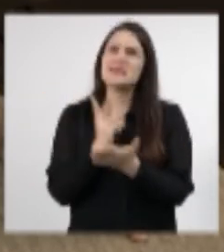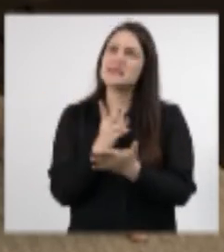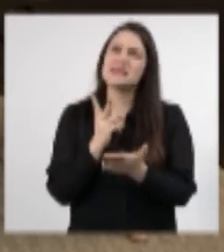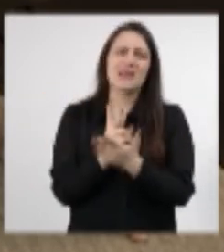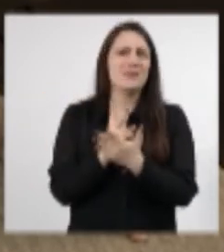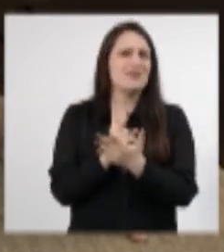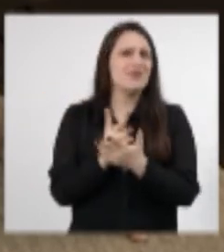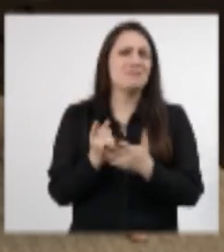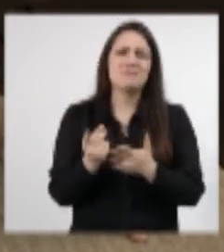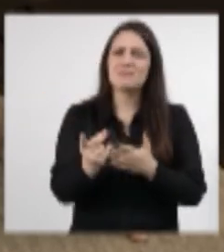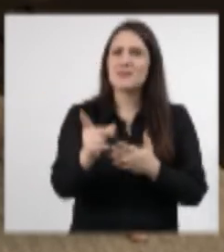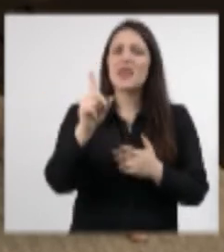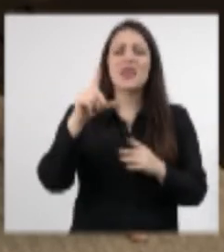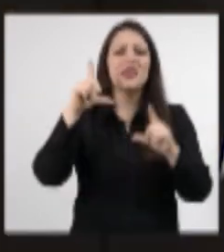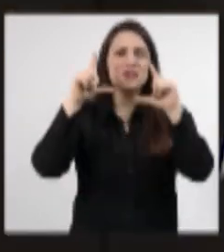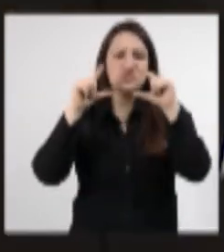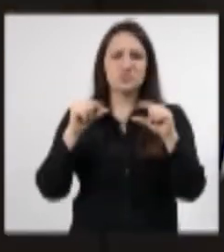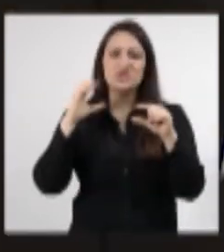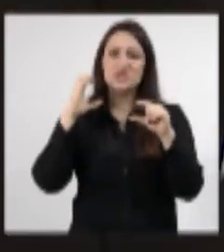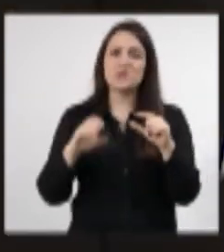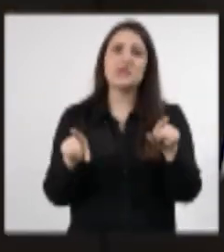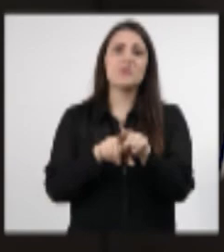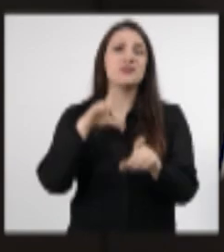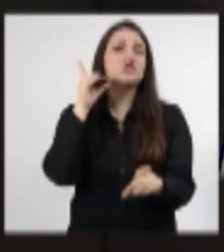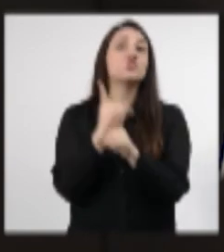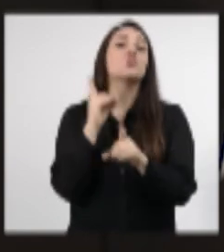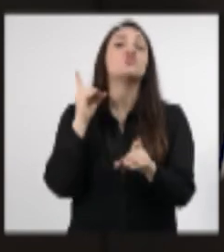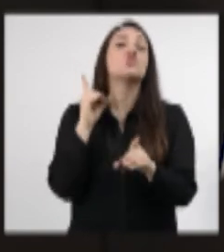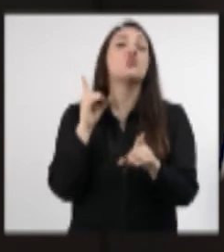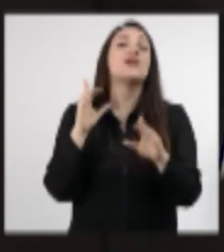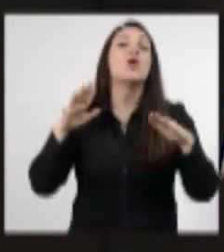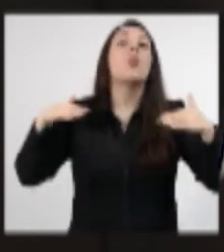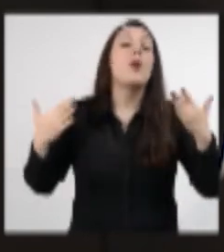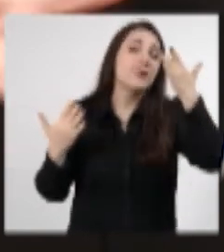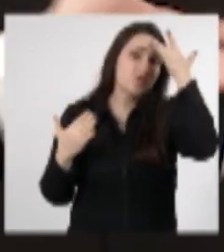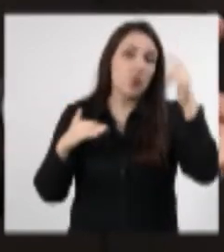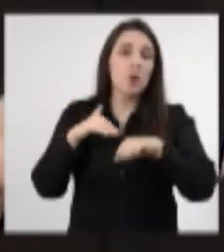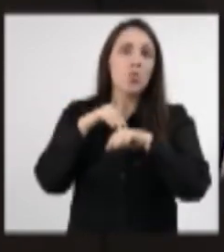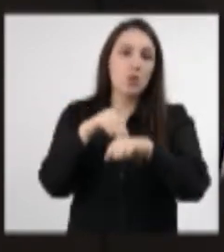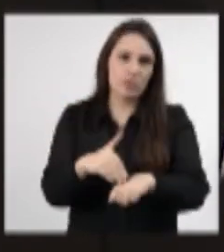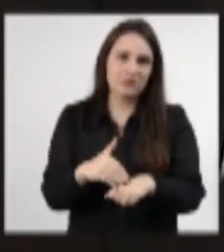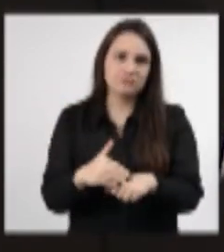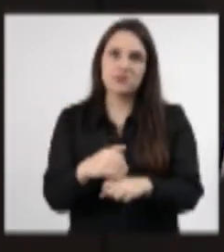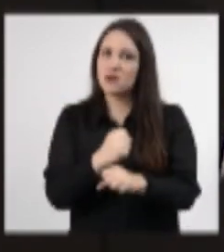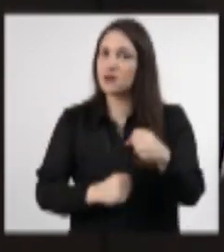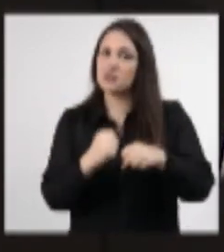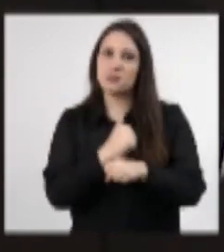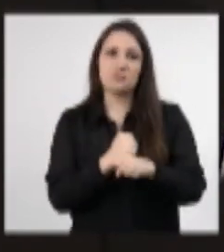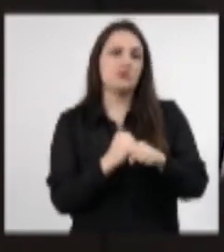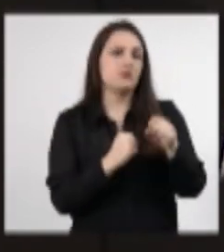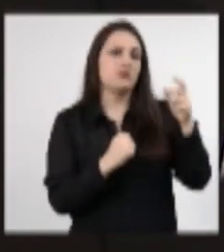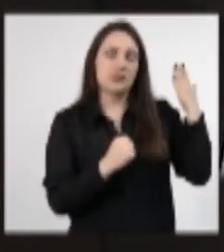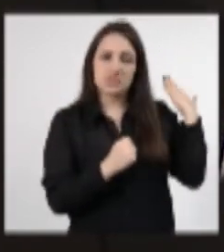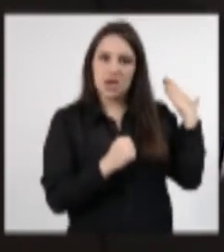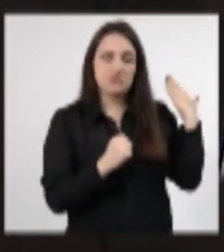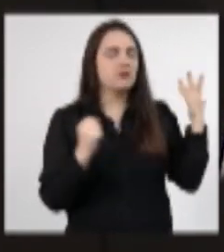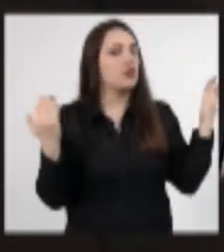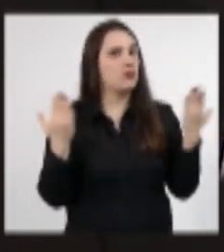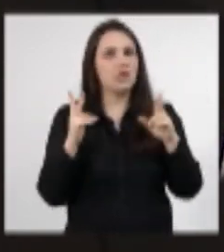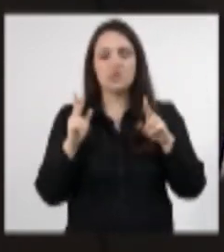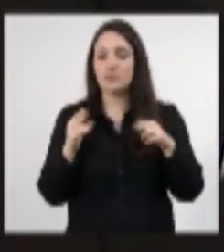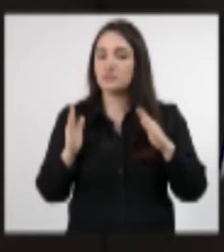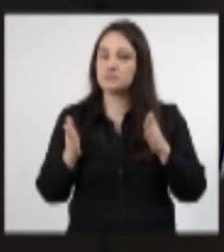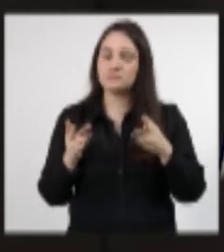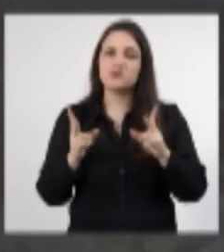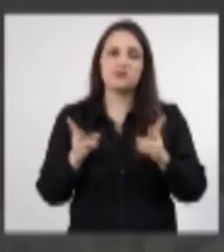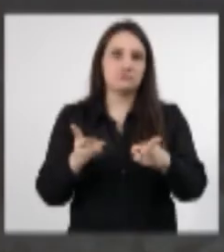a redução do número de crimes e o aumento da sua resolutividade. Então isso já foi nos anos passados e estamos trabalhando para que isso